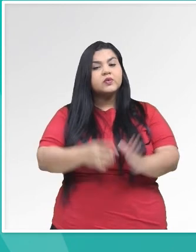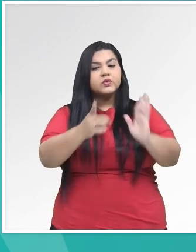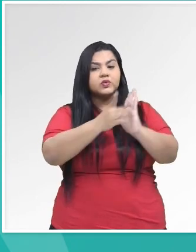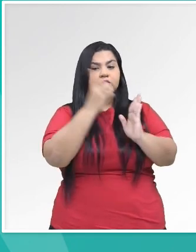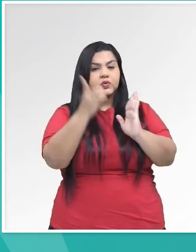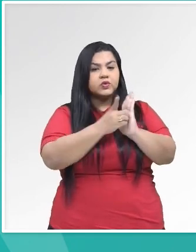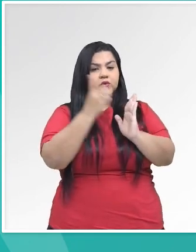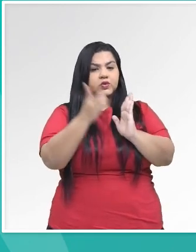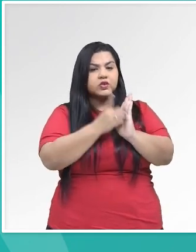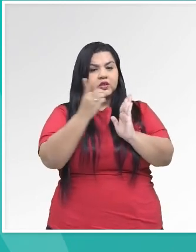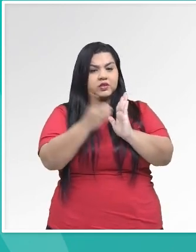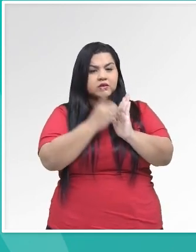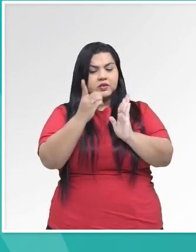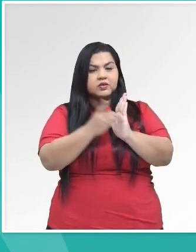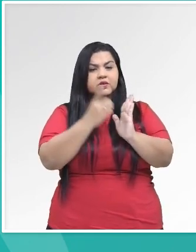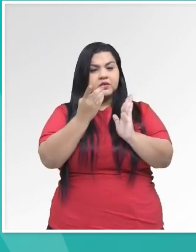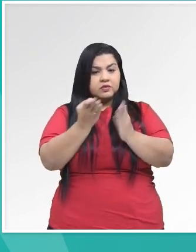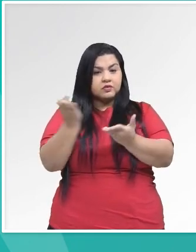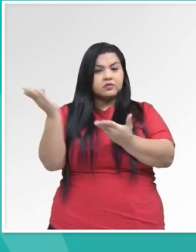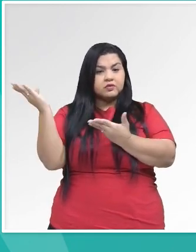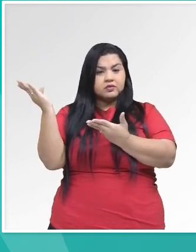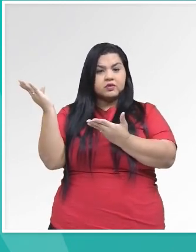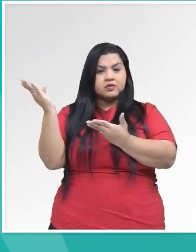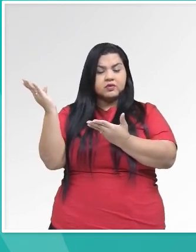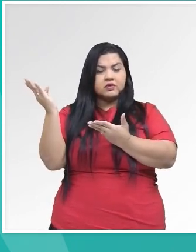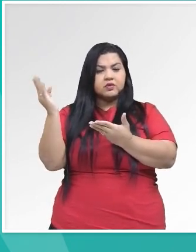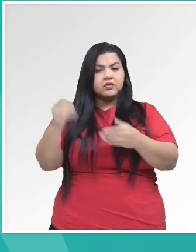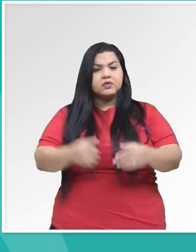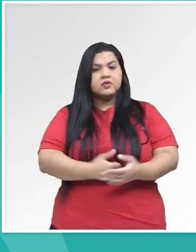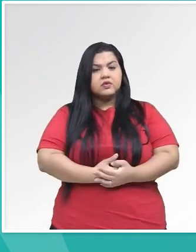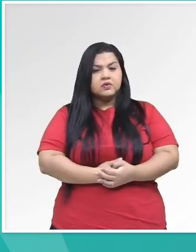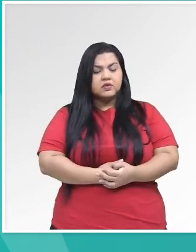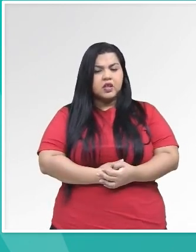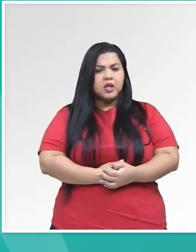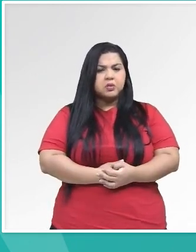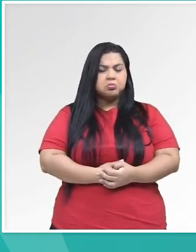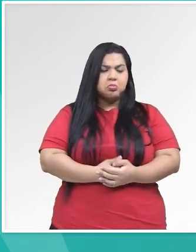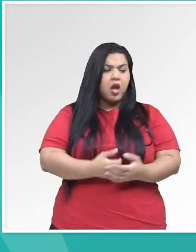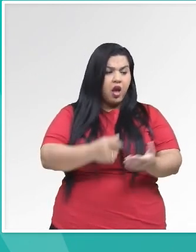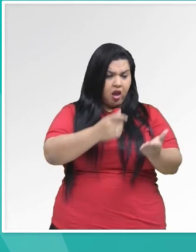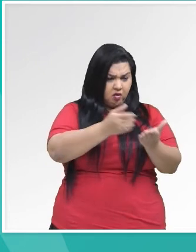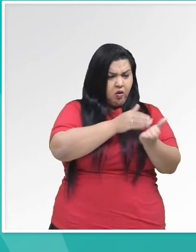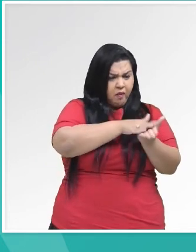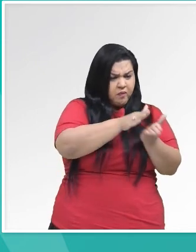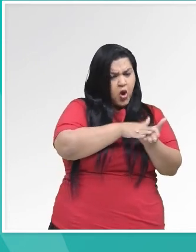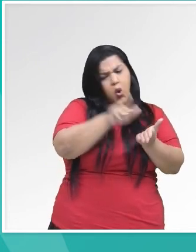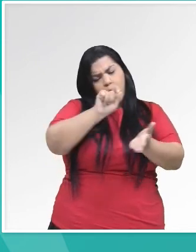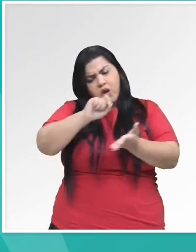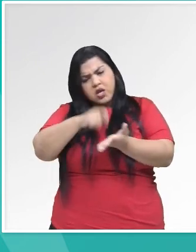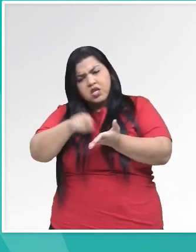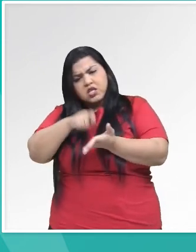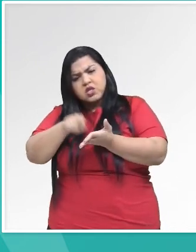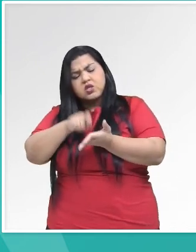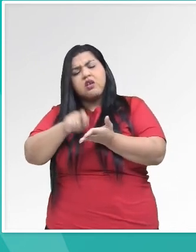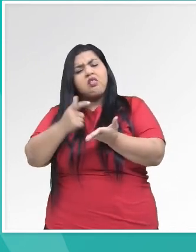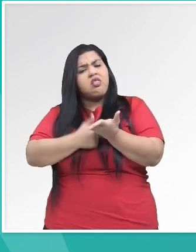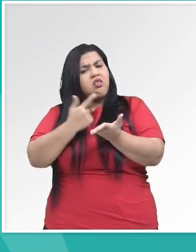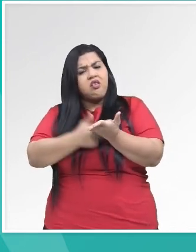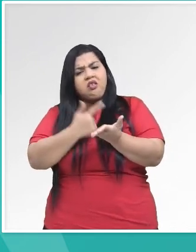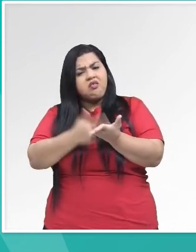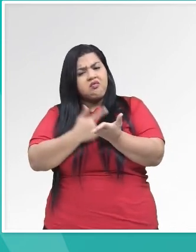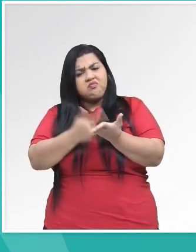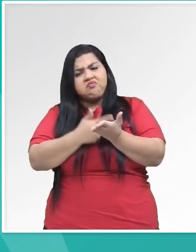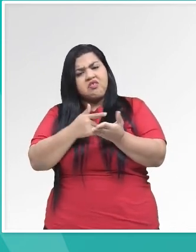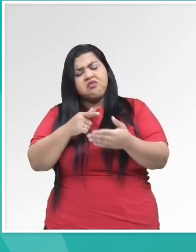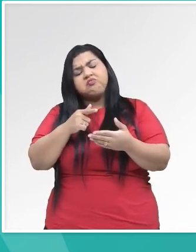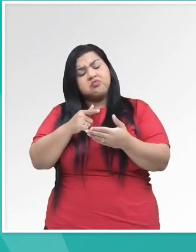dicionários. Os dicionários, tá? Tanto manuais, escritos, em livros ou na